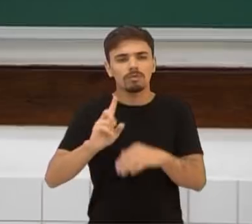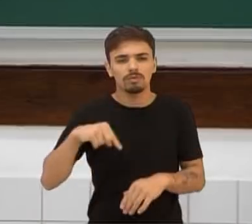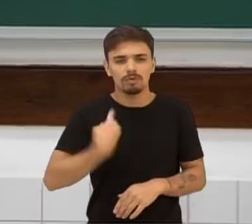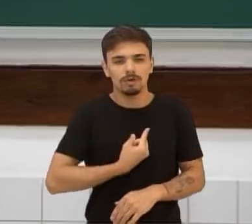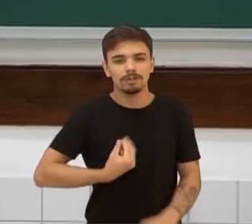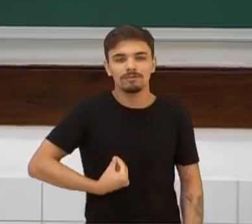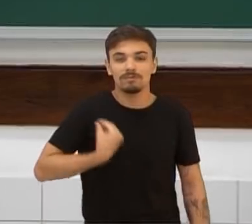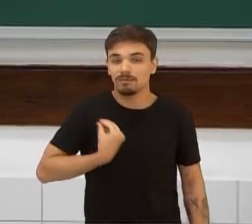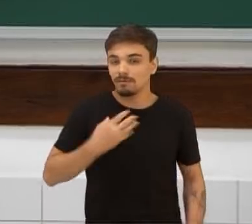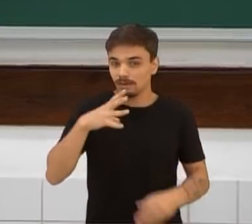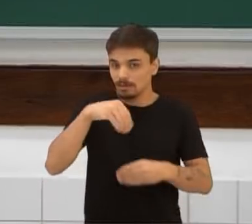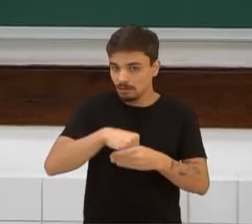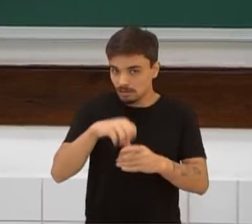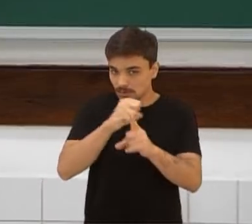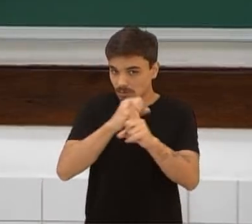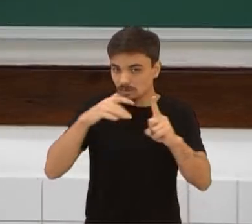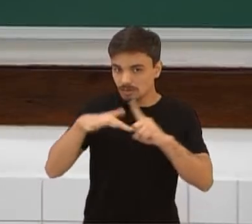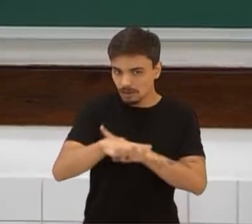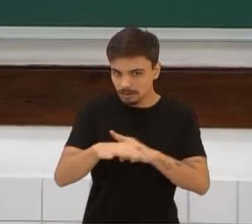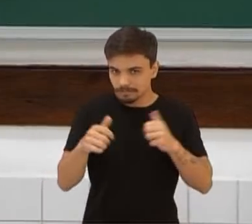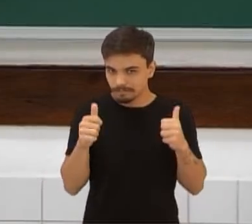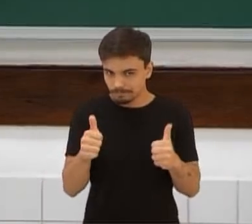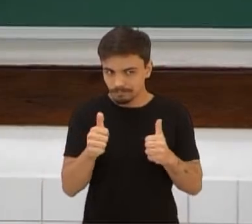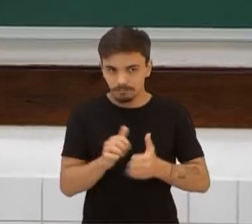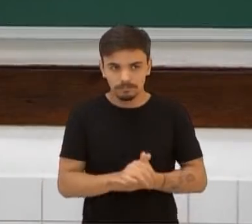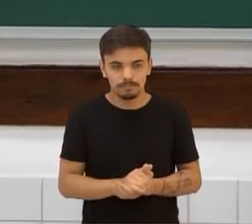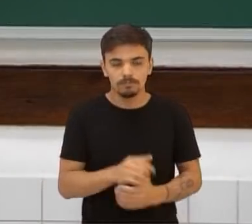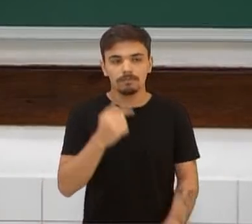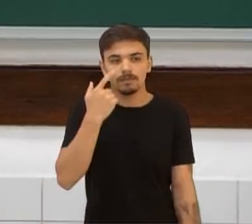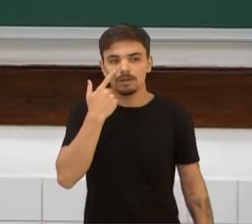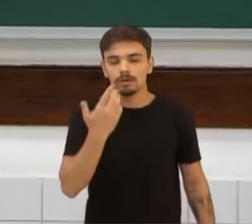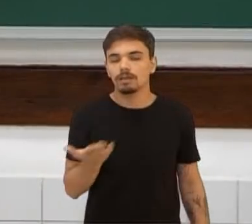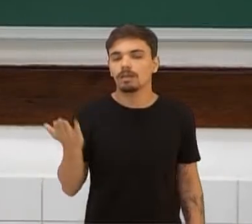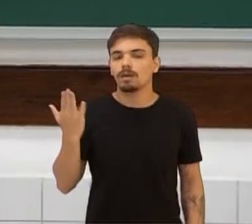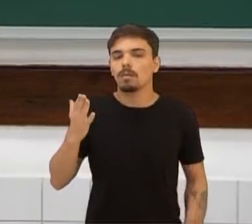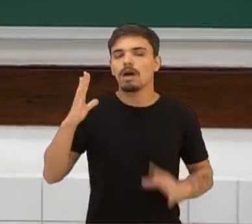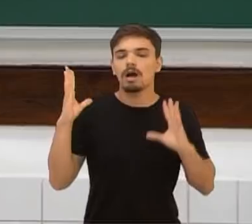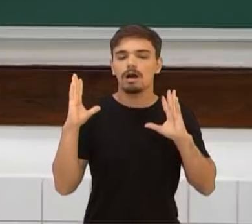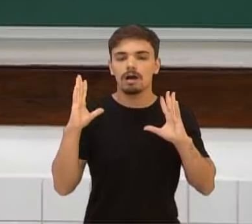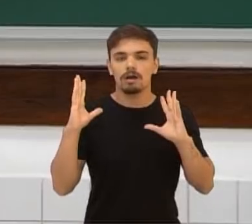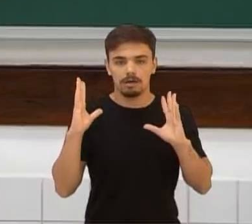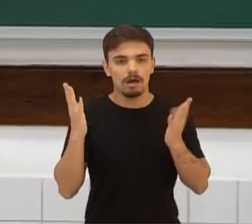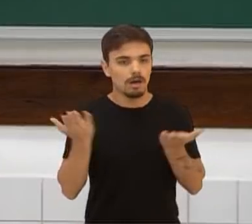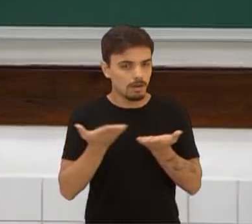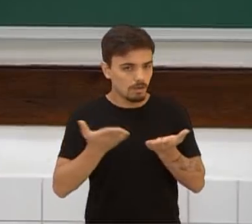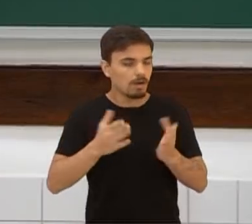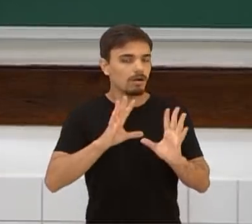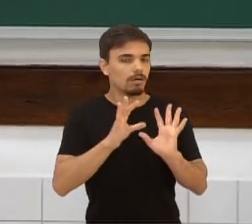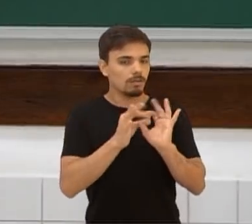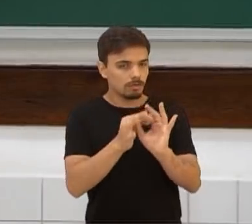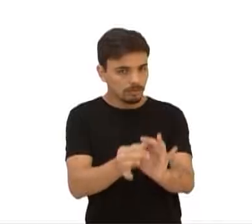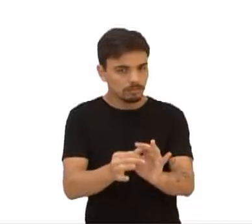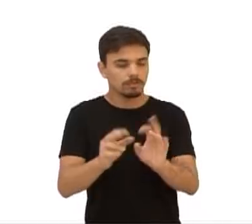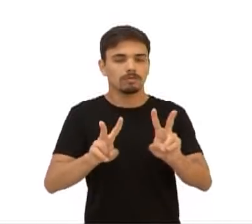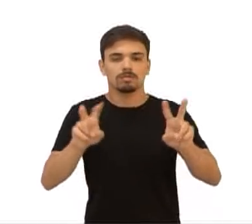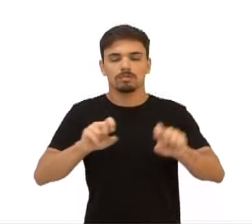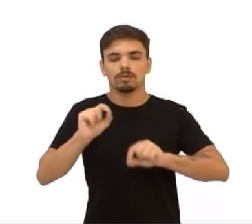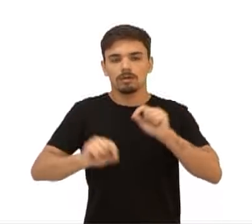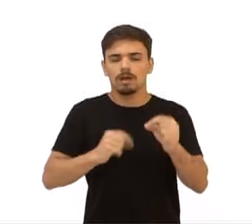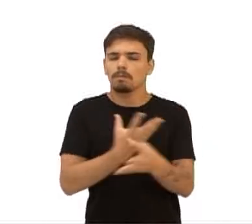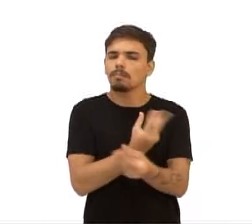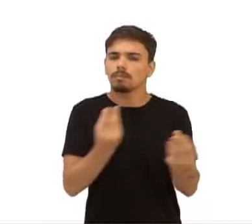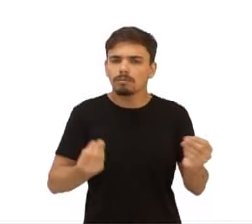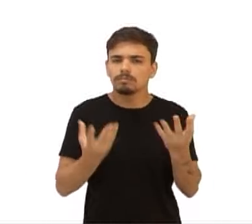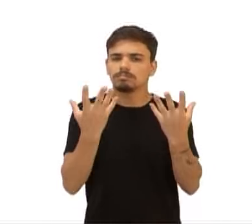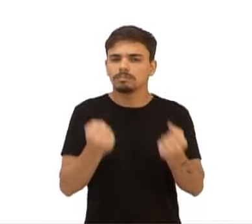nossa sociedade. Vamos lá? Bom, para a gente contextualizar do que a gente está falando. Muitos consideram